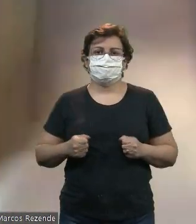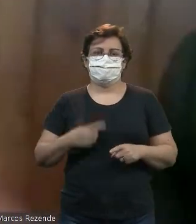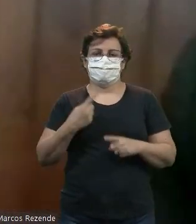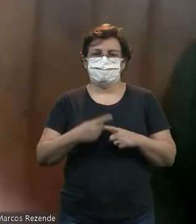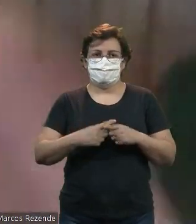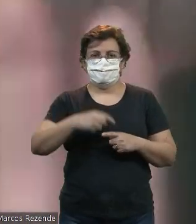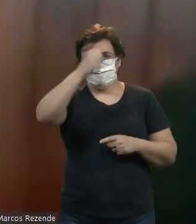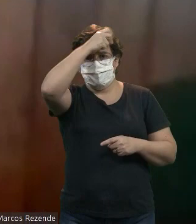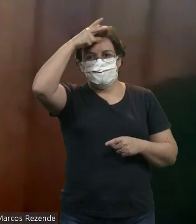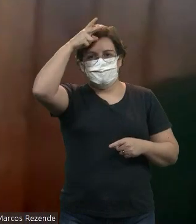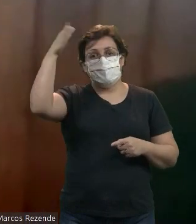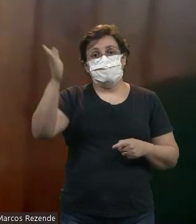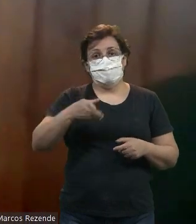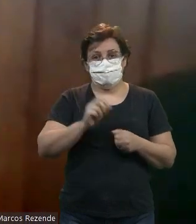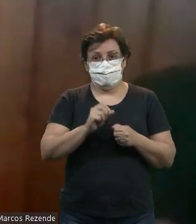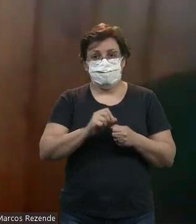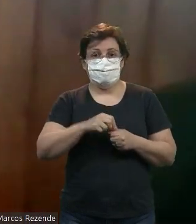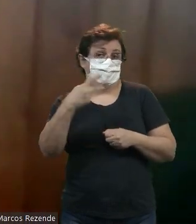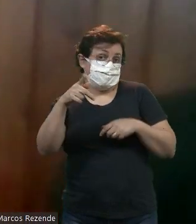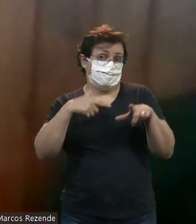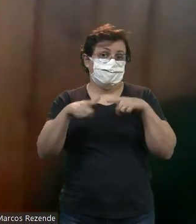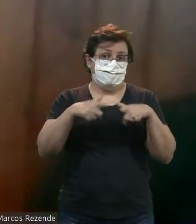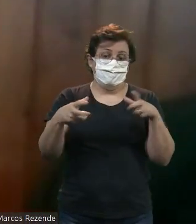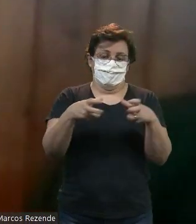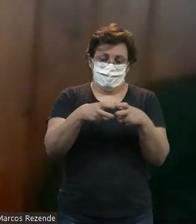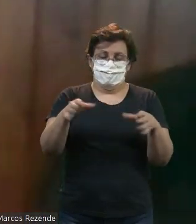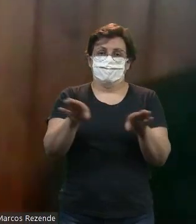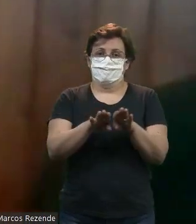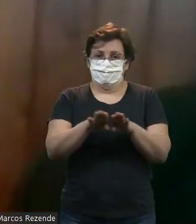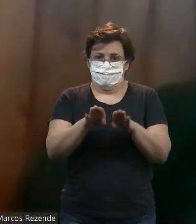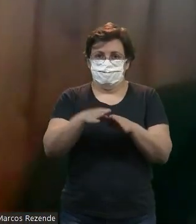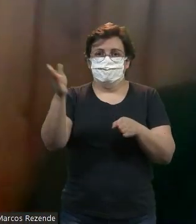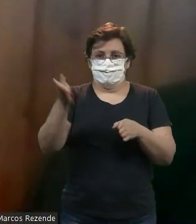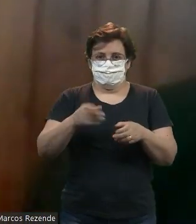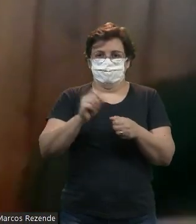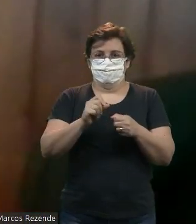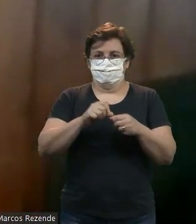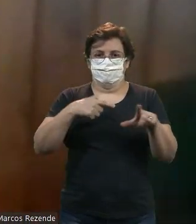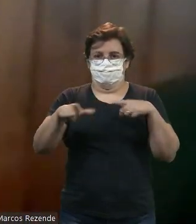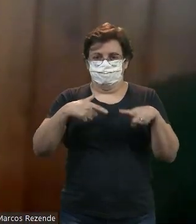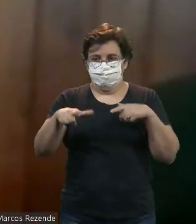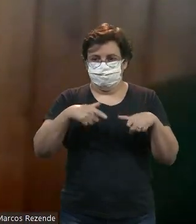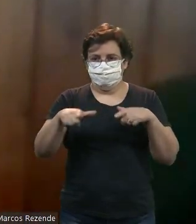o prefeito Daniel já cumpriu a parte dele, a Câmara Municipal já cumpriu